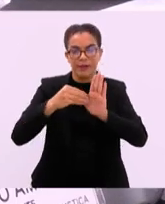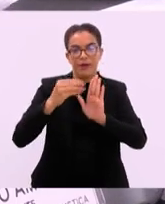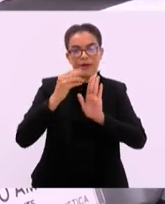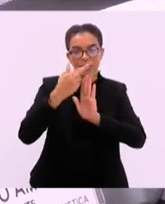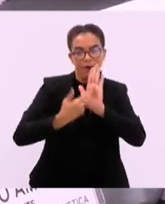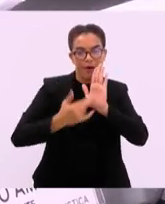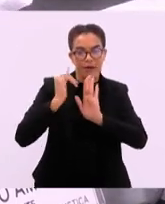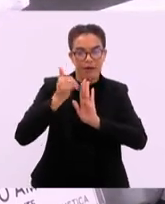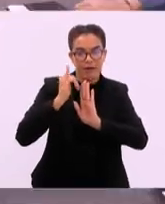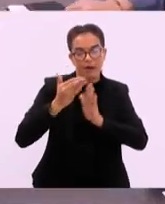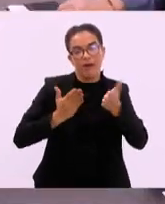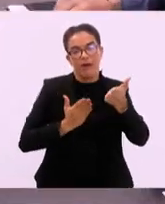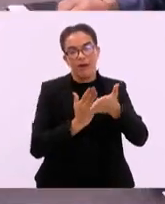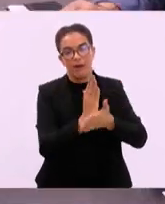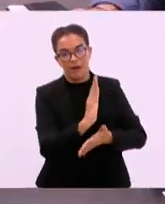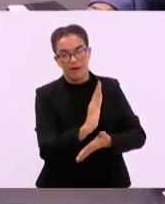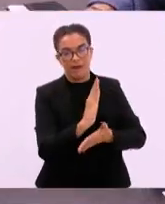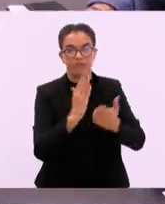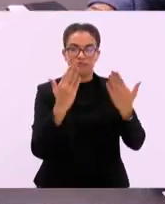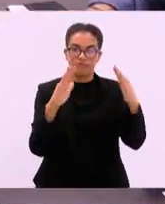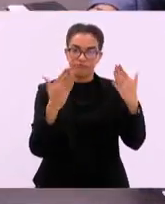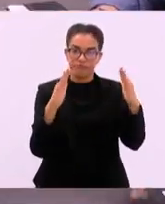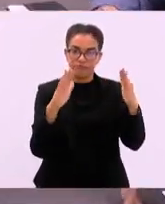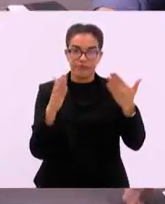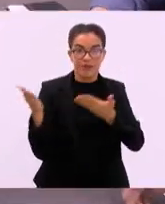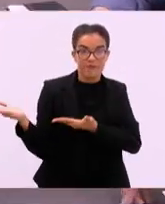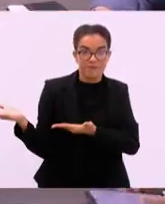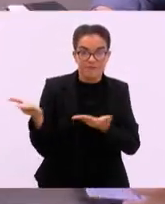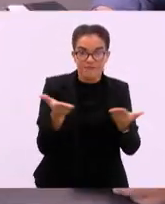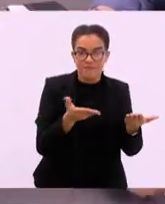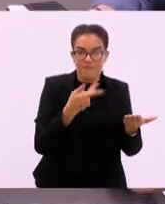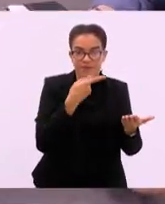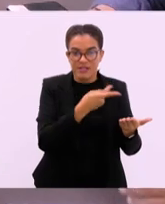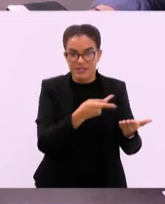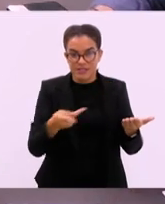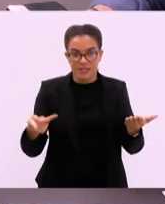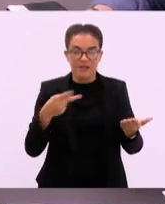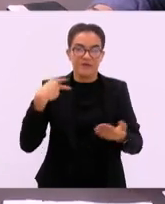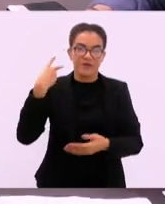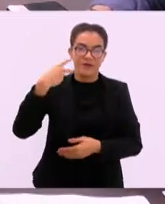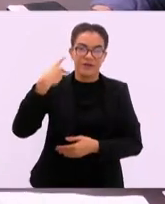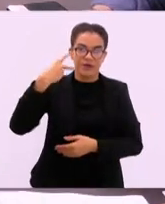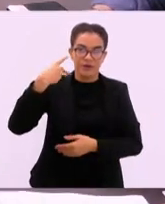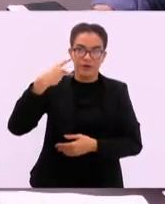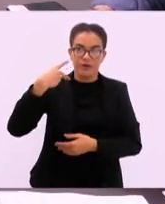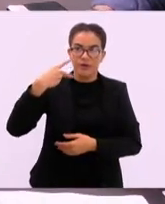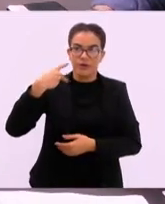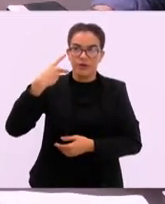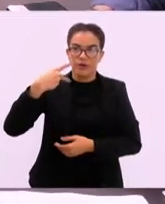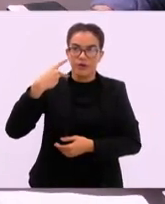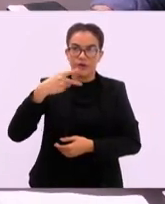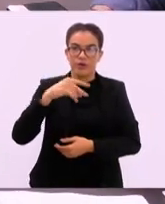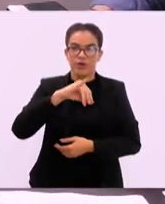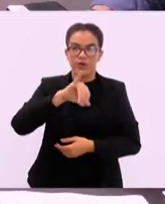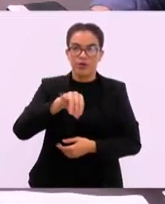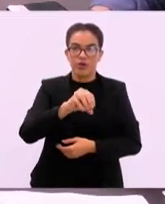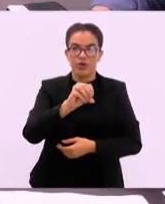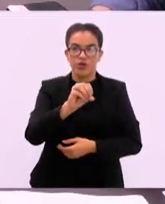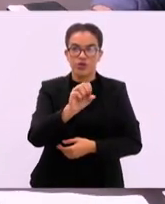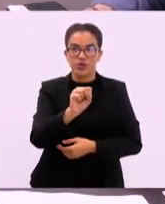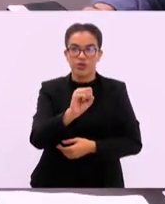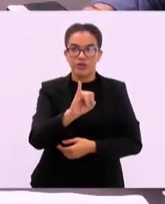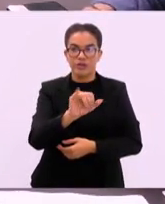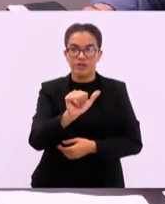estão, aprovado. Saudar mais uma visita ilustre aqui, vereador, seja muito bem-vindo. Vereador Josias, já esteve conosco